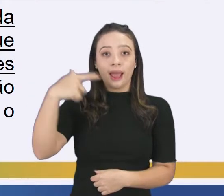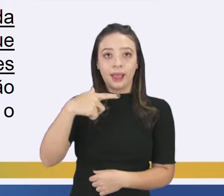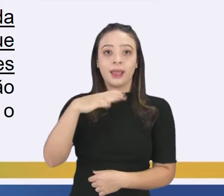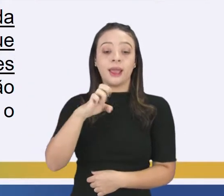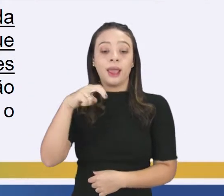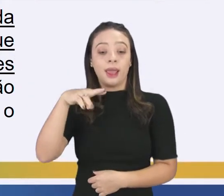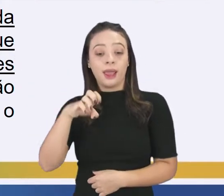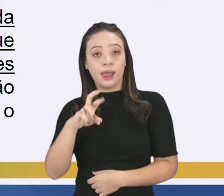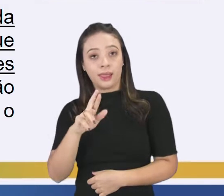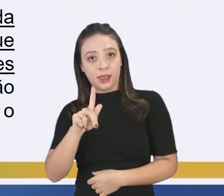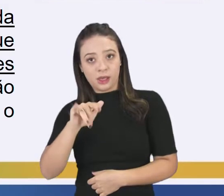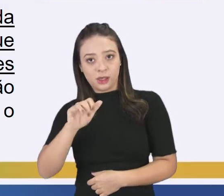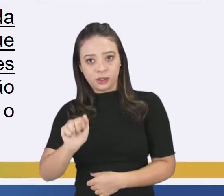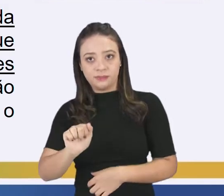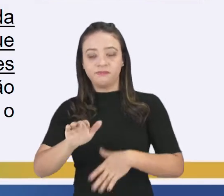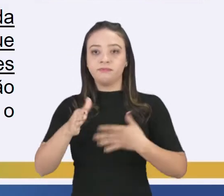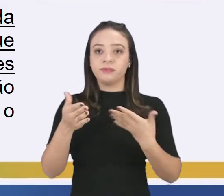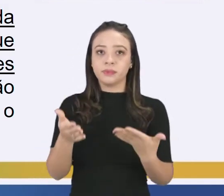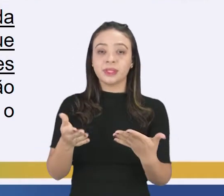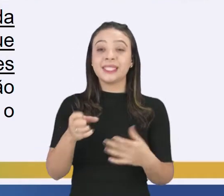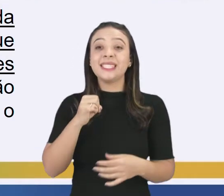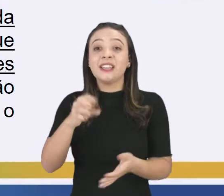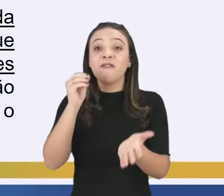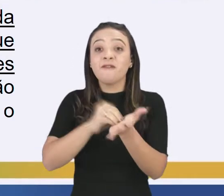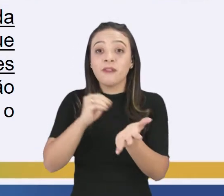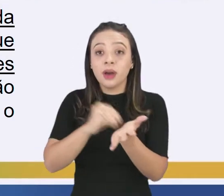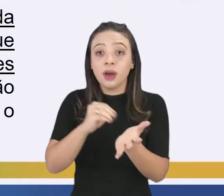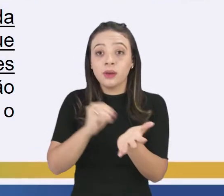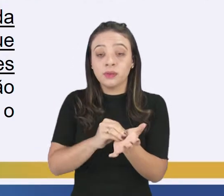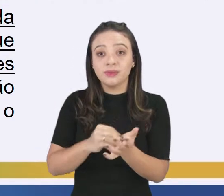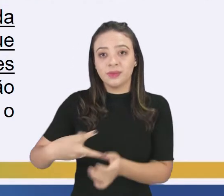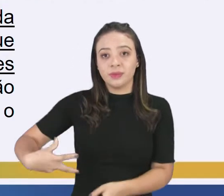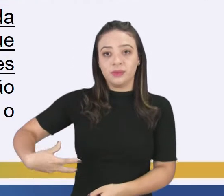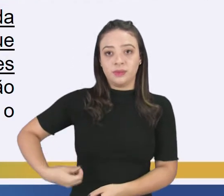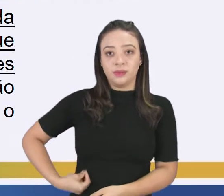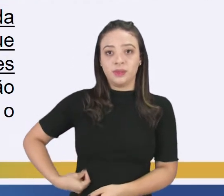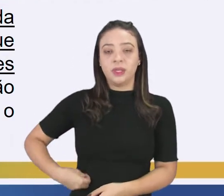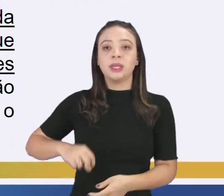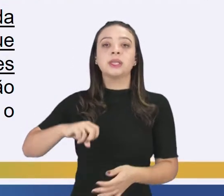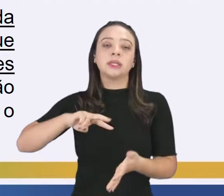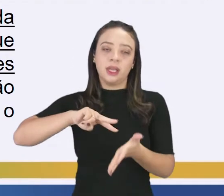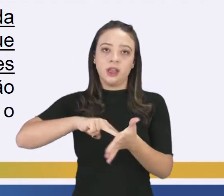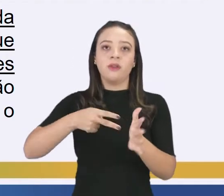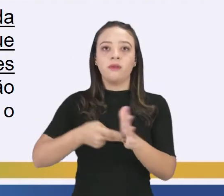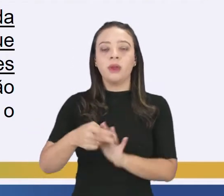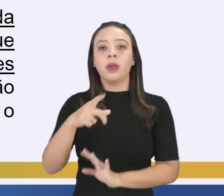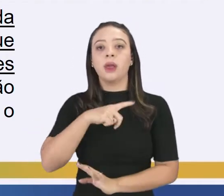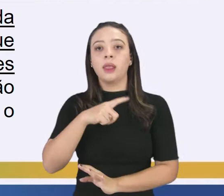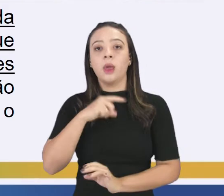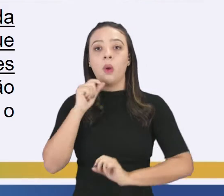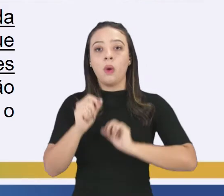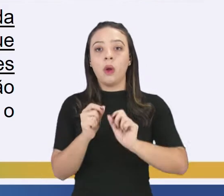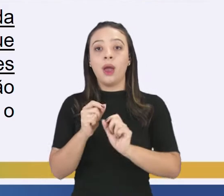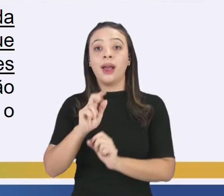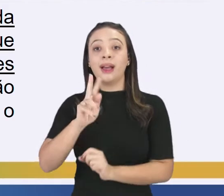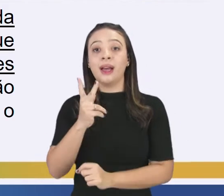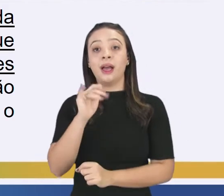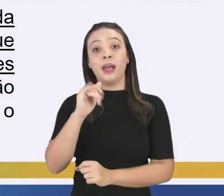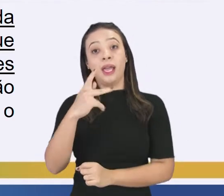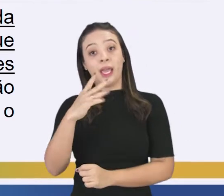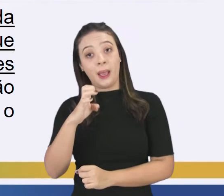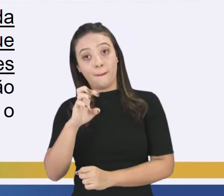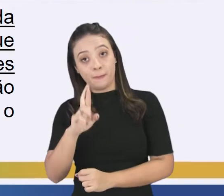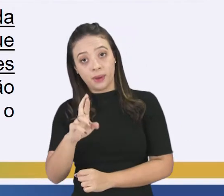sua ação resulta, portanto, em acúmulo de glicose no sangue, que chamamos de hiperglicemia. Então, a diabetes é